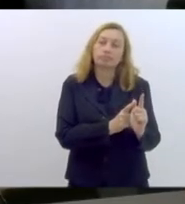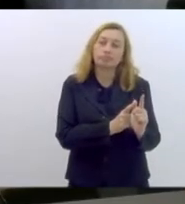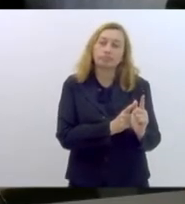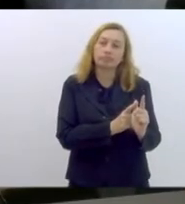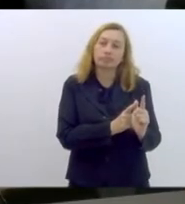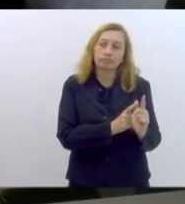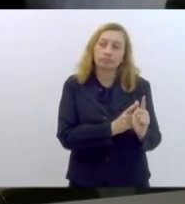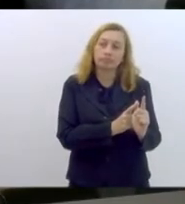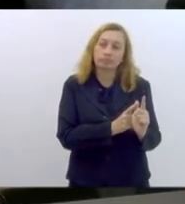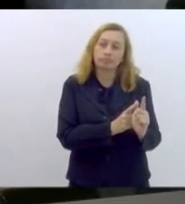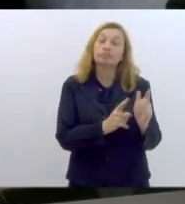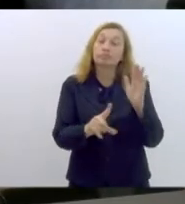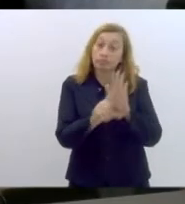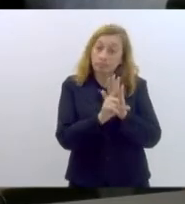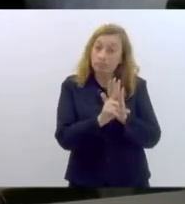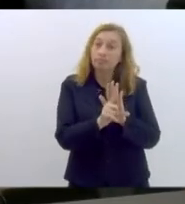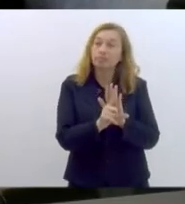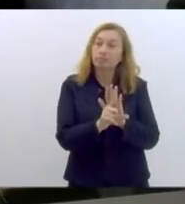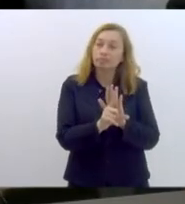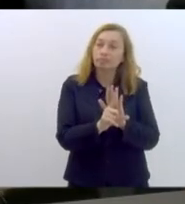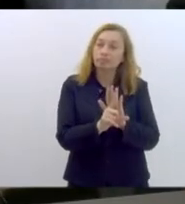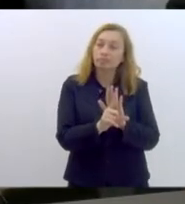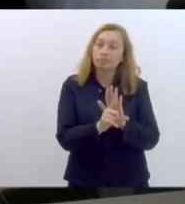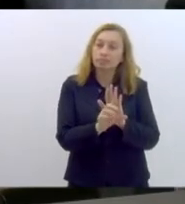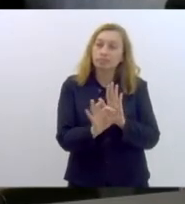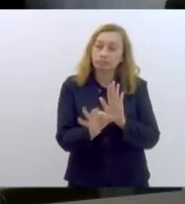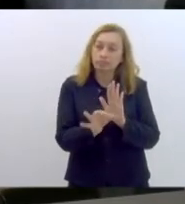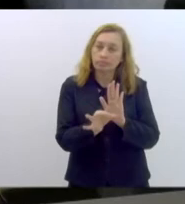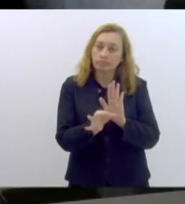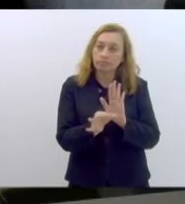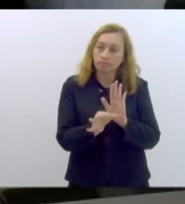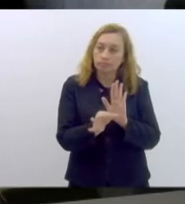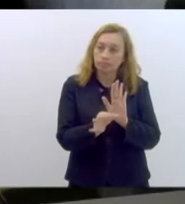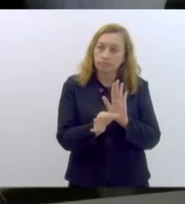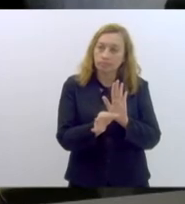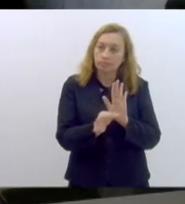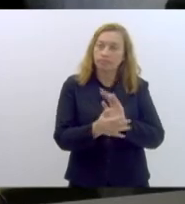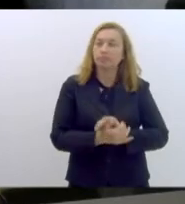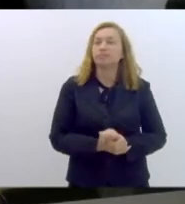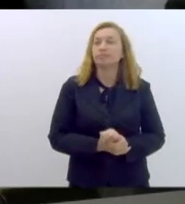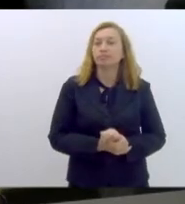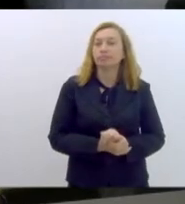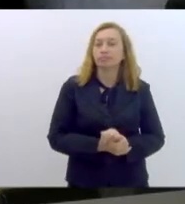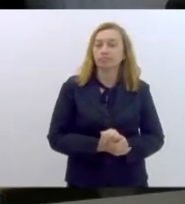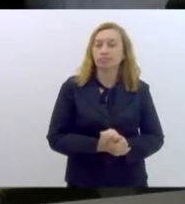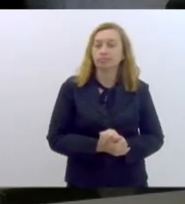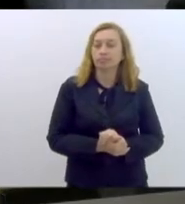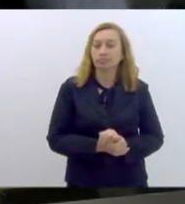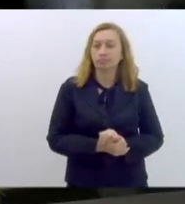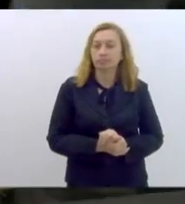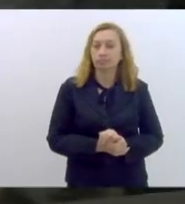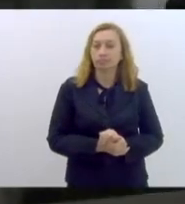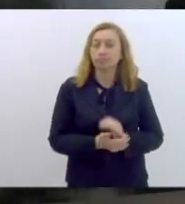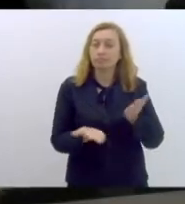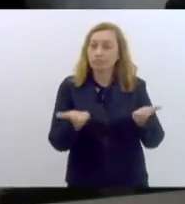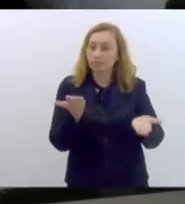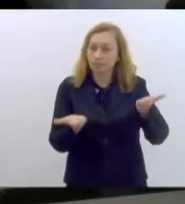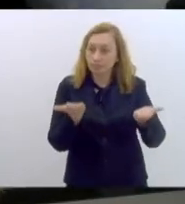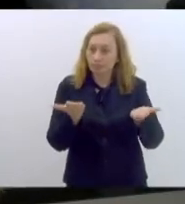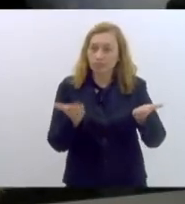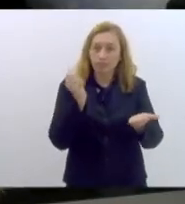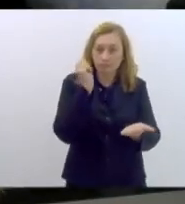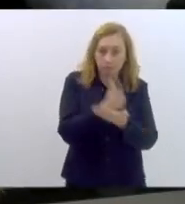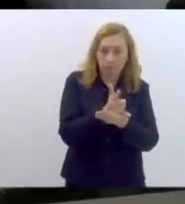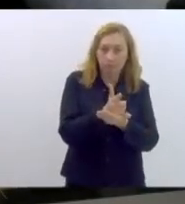do regime, na lei, a essência dele é que o Estado retorne a capacidade de pagamento da dívida, equilíbrio para que pague sua